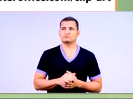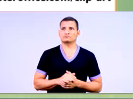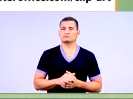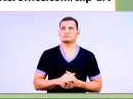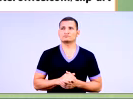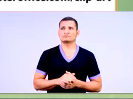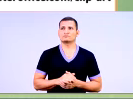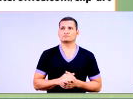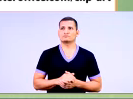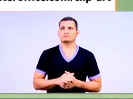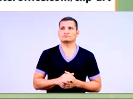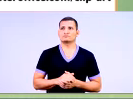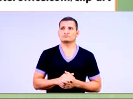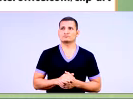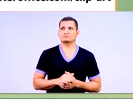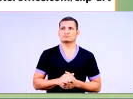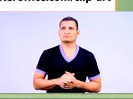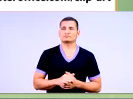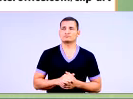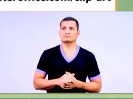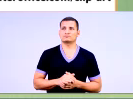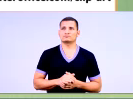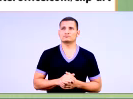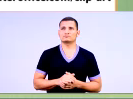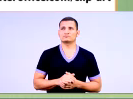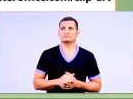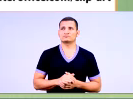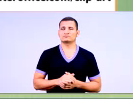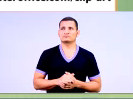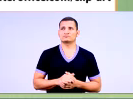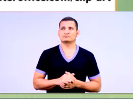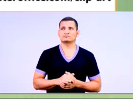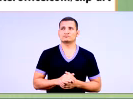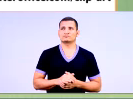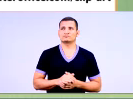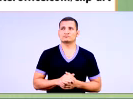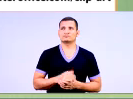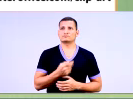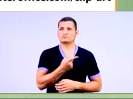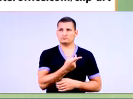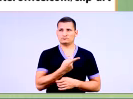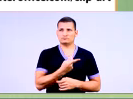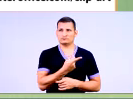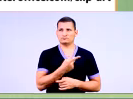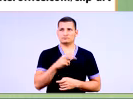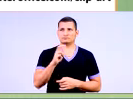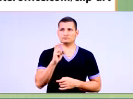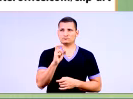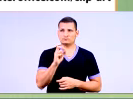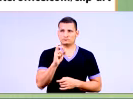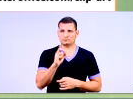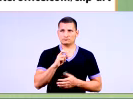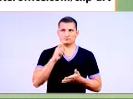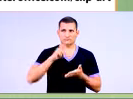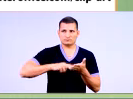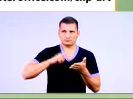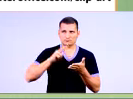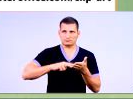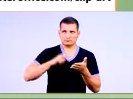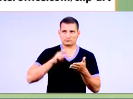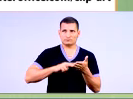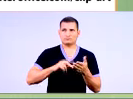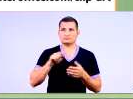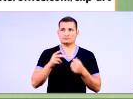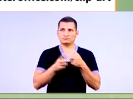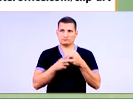my grandfather and I will read. Meu avô e eu leremos. O verbo é